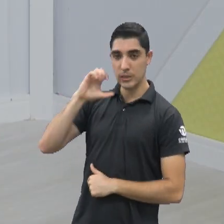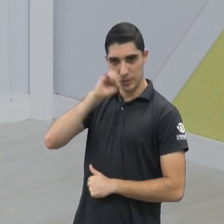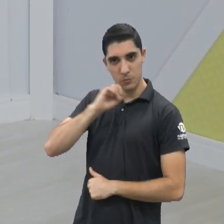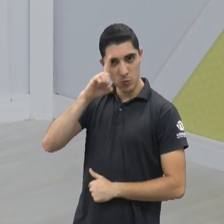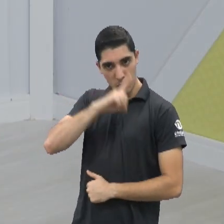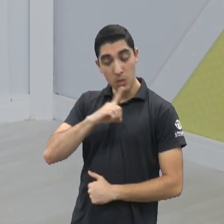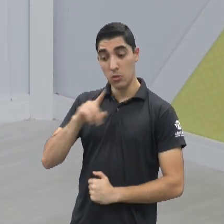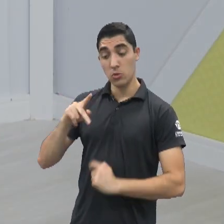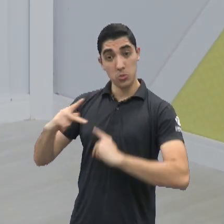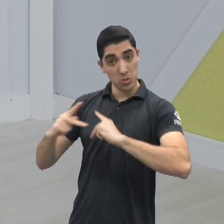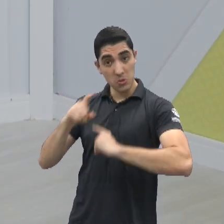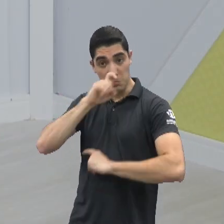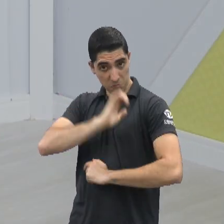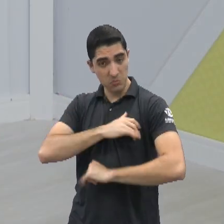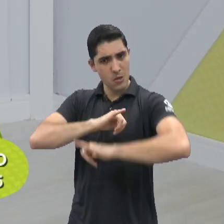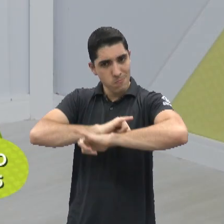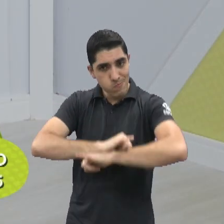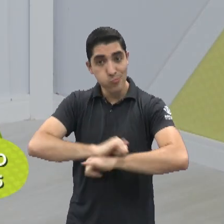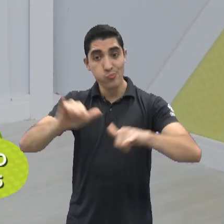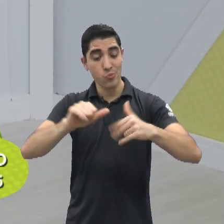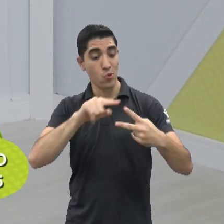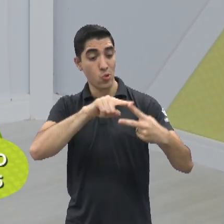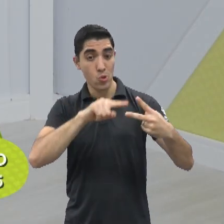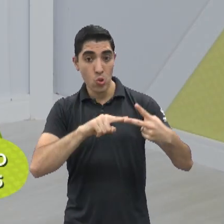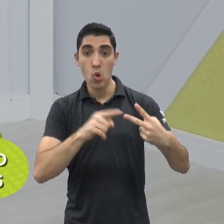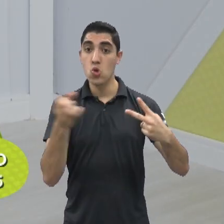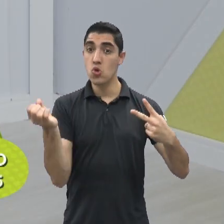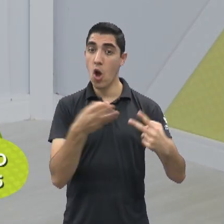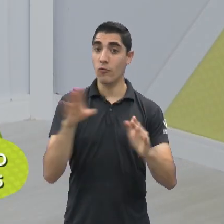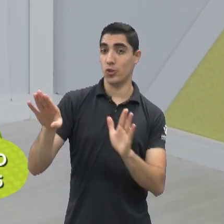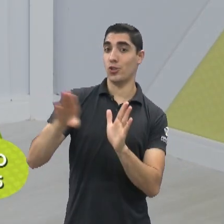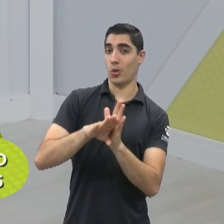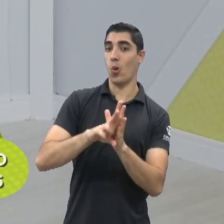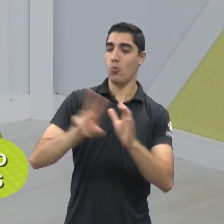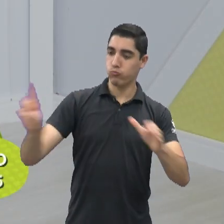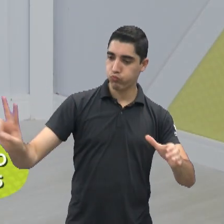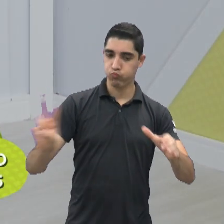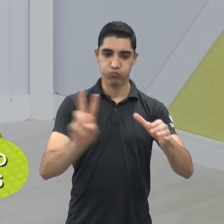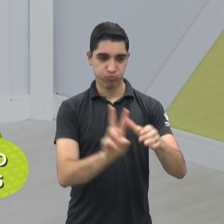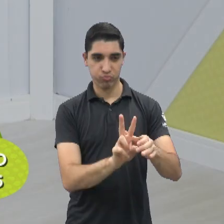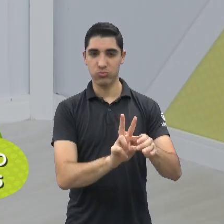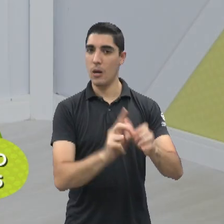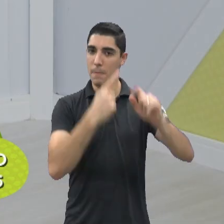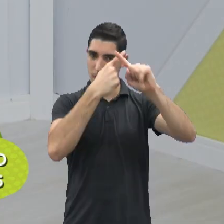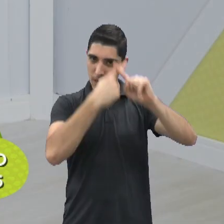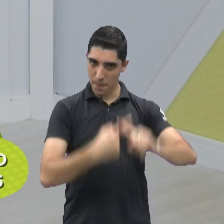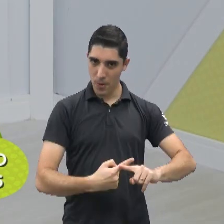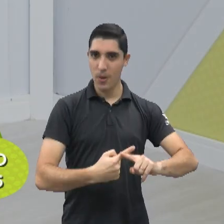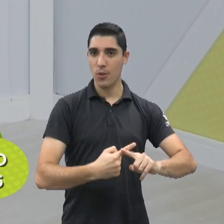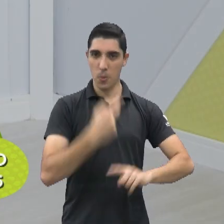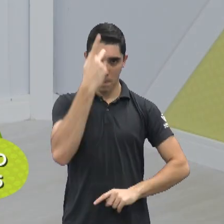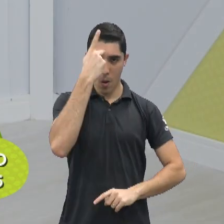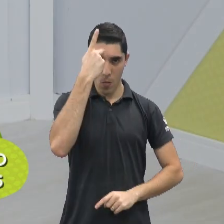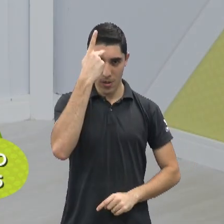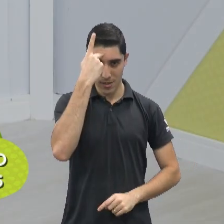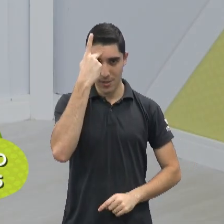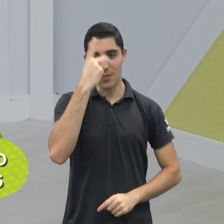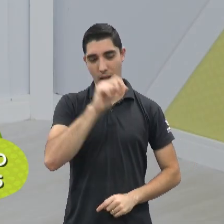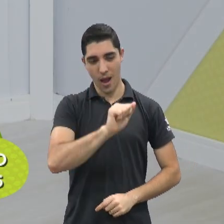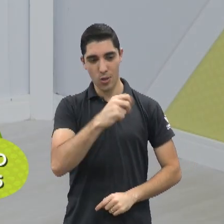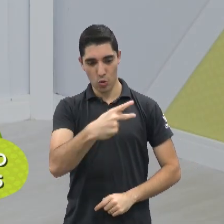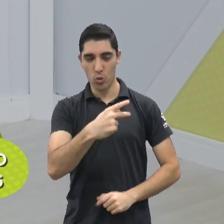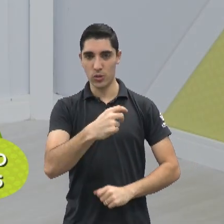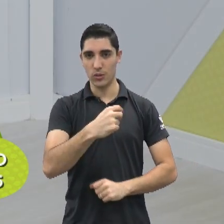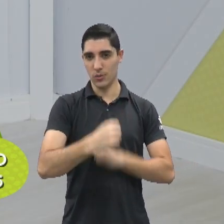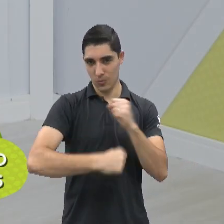mais 2 jogadores que vão fazer parte do elenco da Série A2 para a Série A2 de 2025. O primeiro deles é o zagueiro